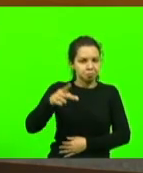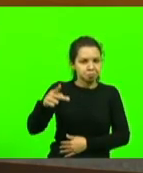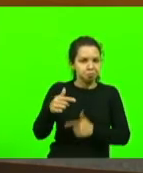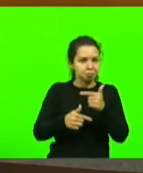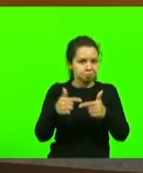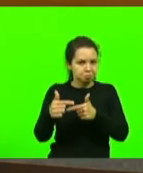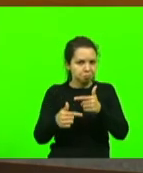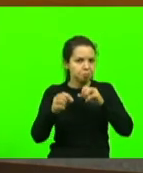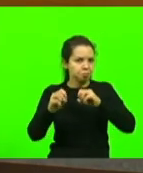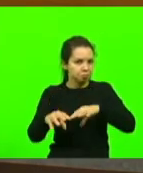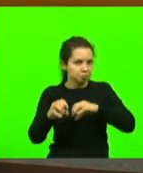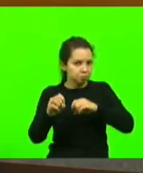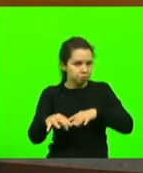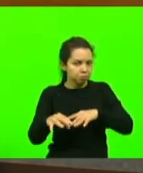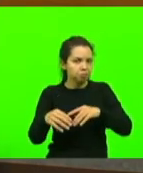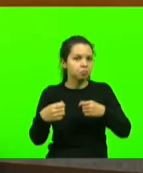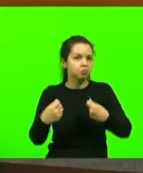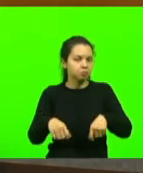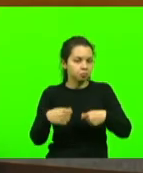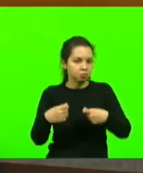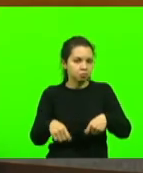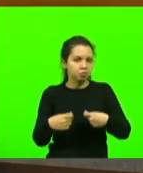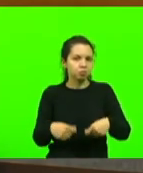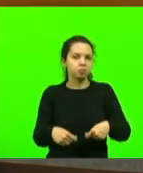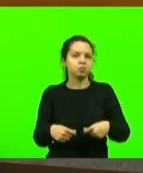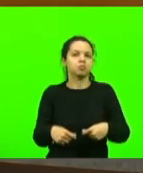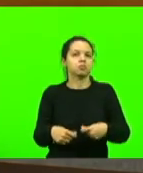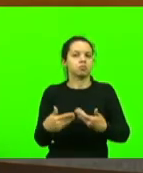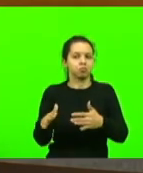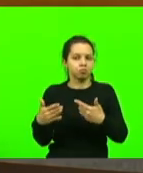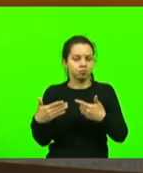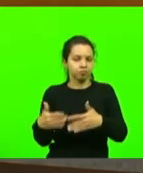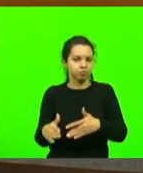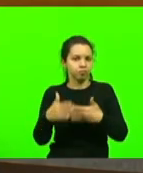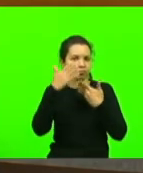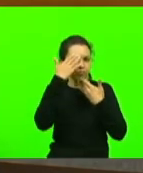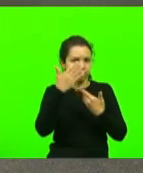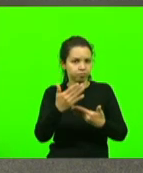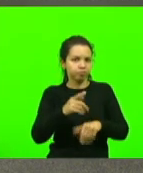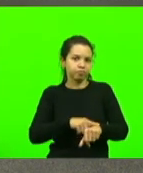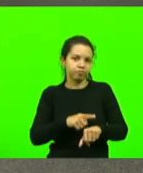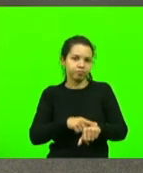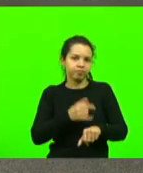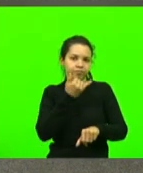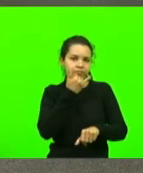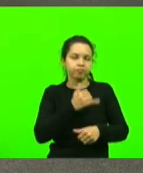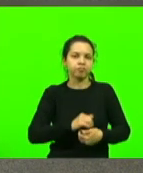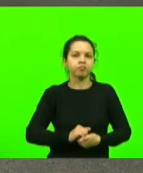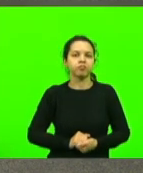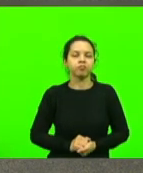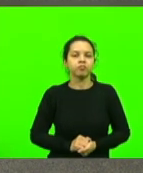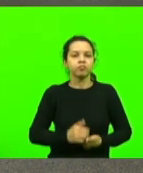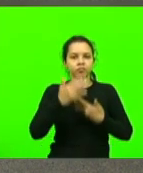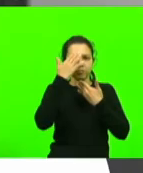trabalhadores da educação sejam relegados a isso obrigado e desculpa pelo tempo Obrigada Vieira